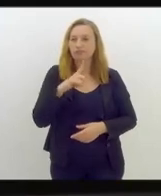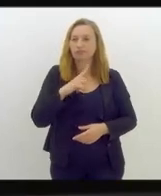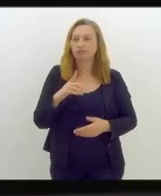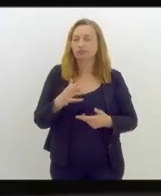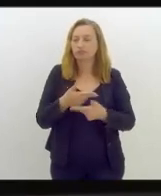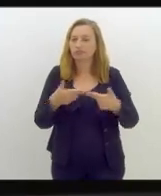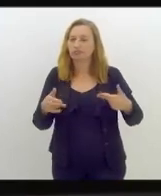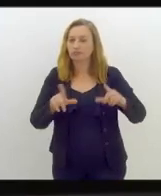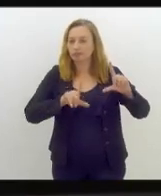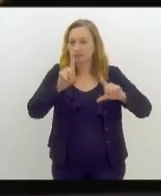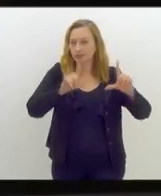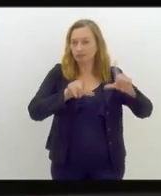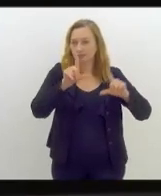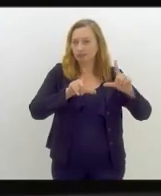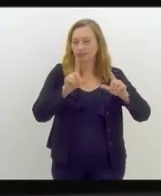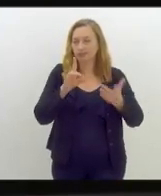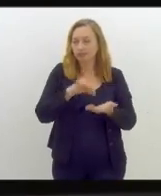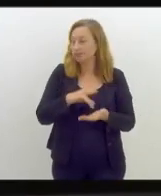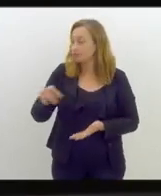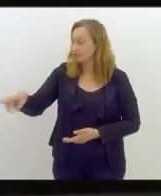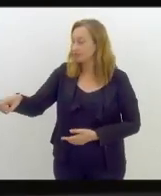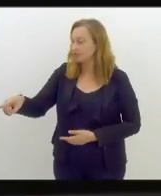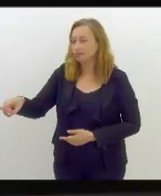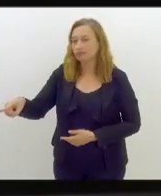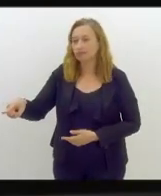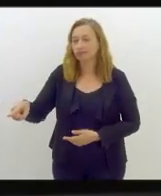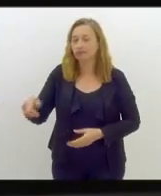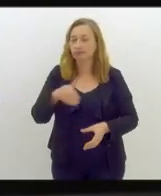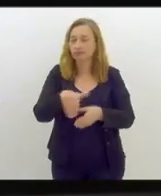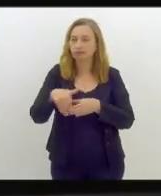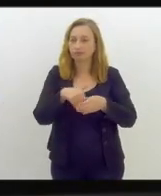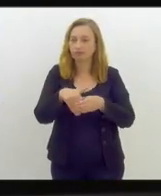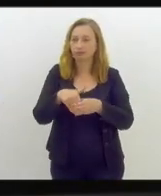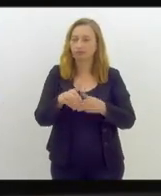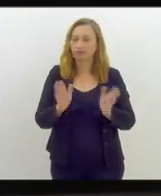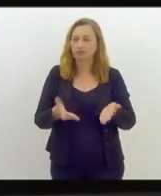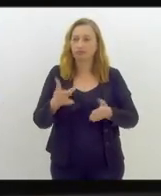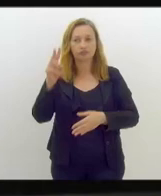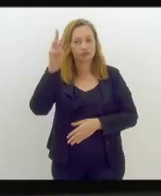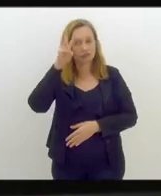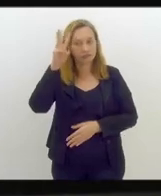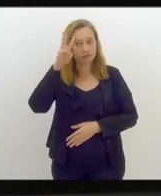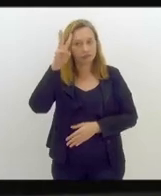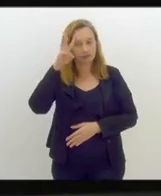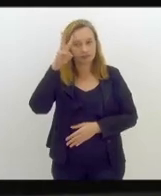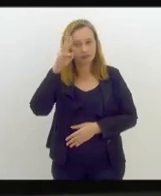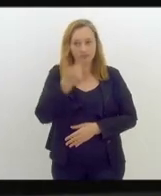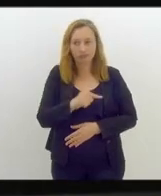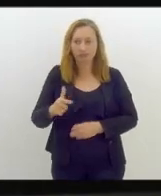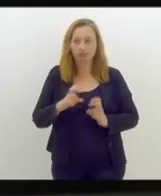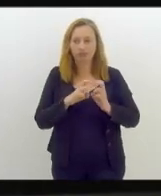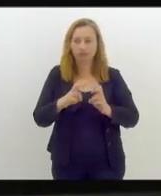é tudo fantasia. A realidade é essa que está aí. Ó. Passou a eleição... Hoje, terça-feira,